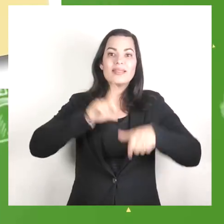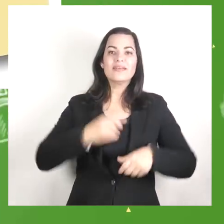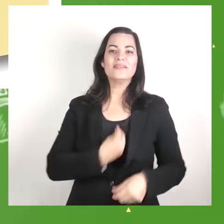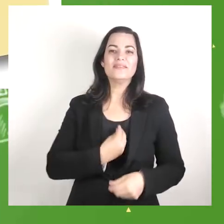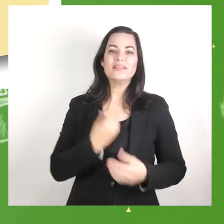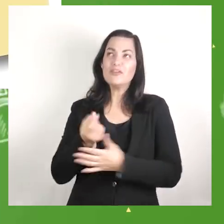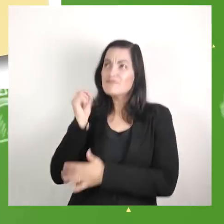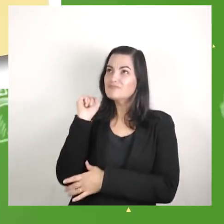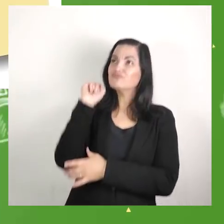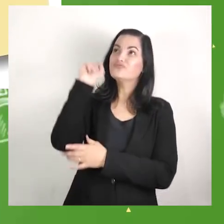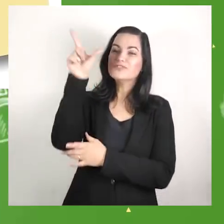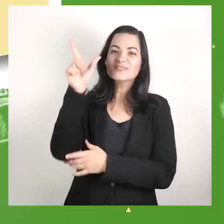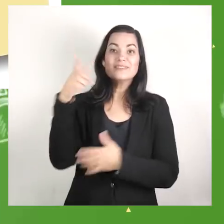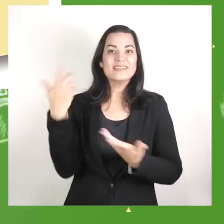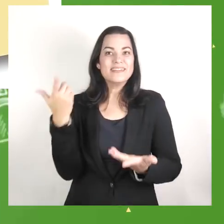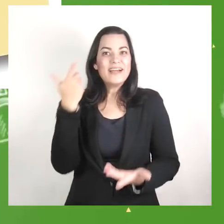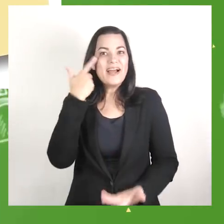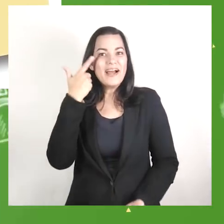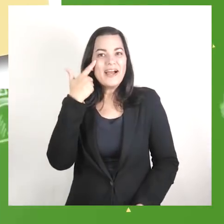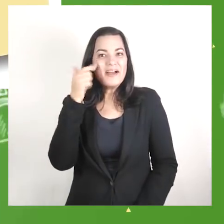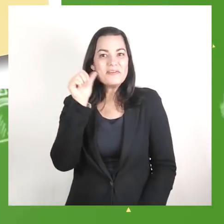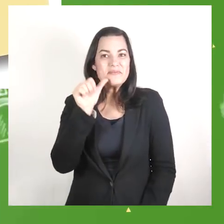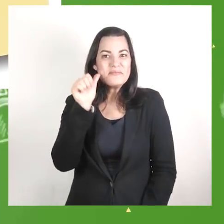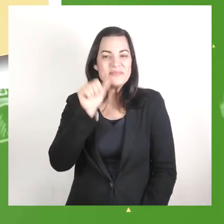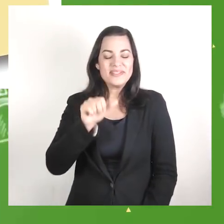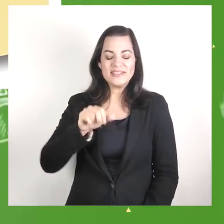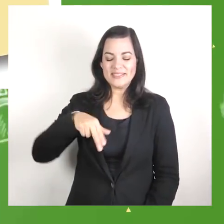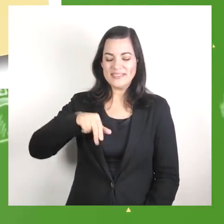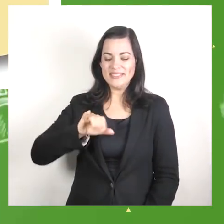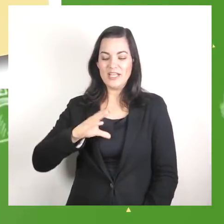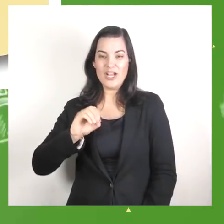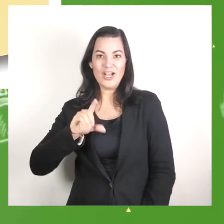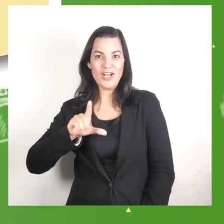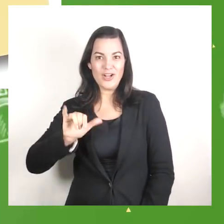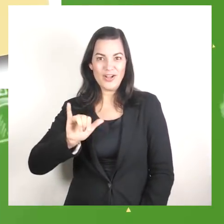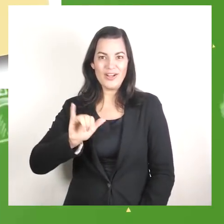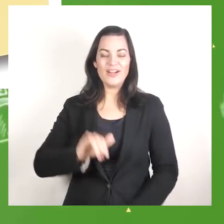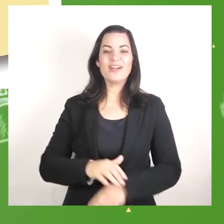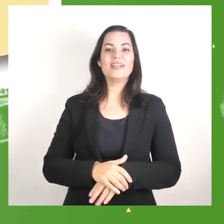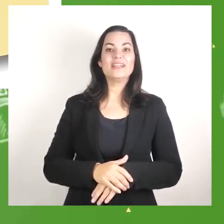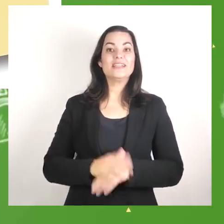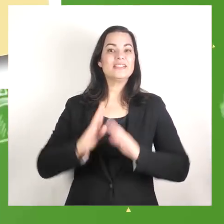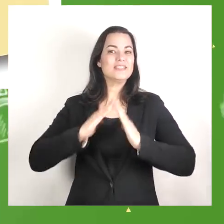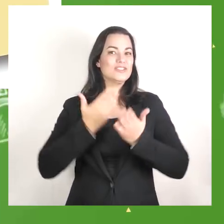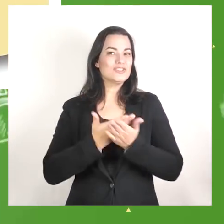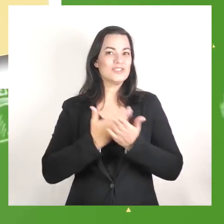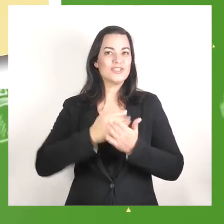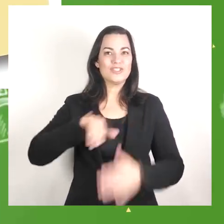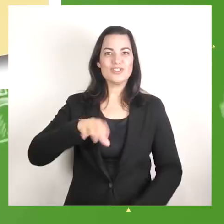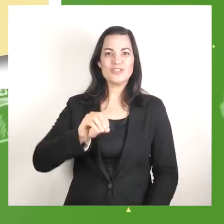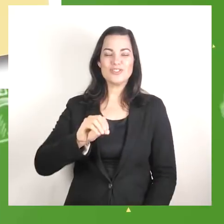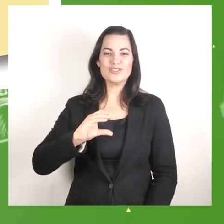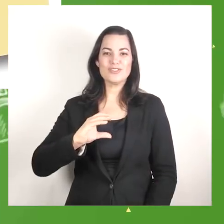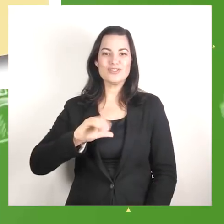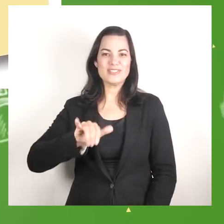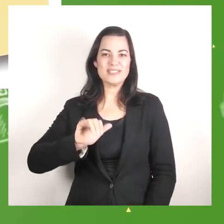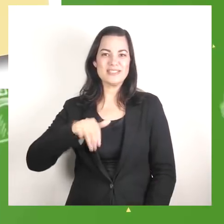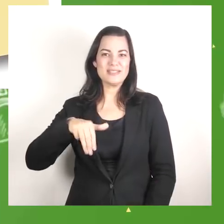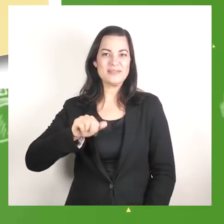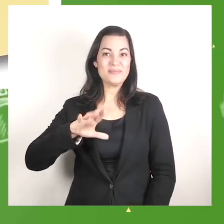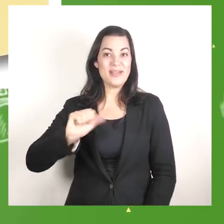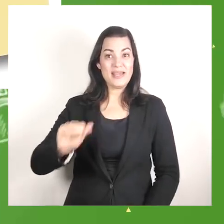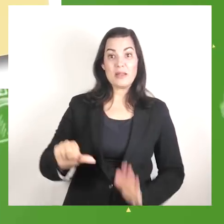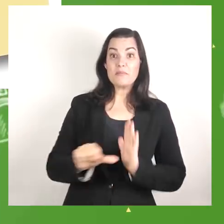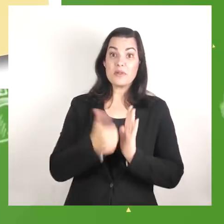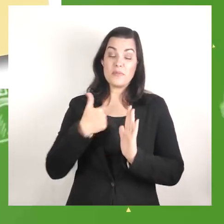estava. Olha a hipótese da Nicole Teixeira da Silva, da Escola Josimara. Primeiro, eu